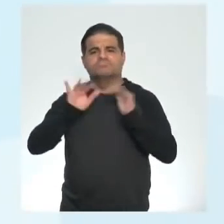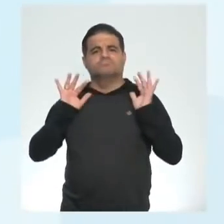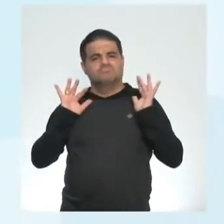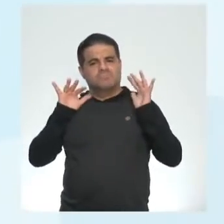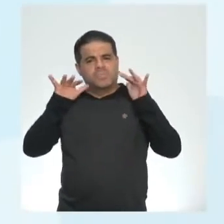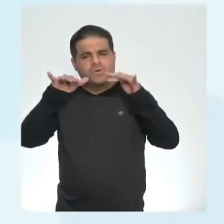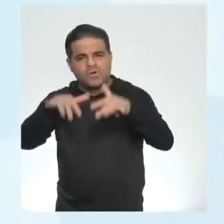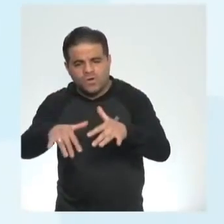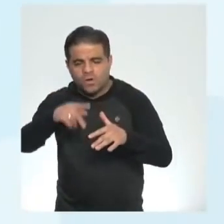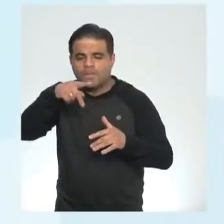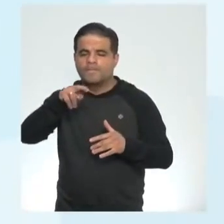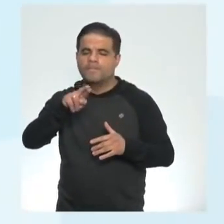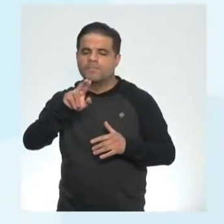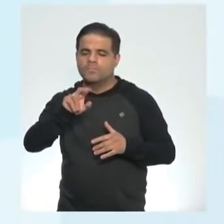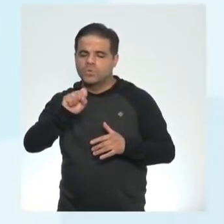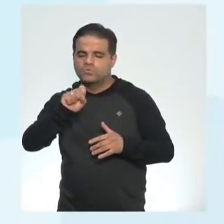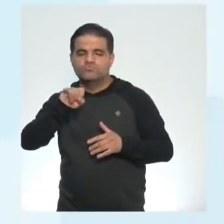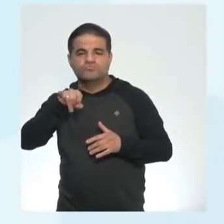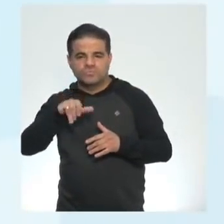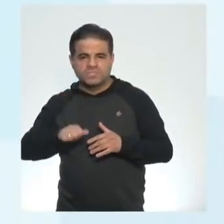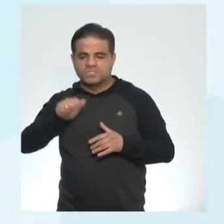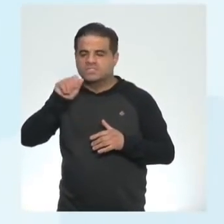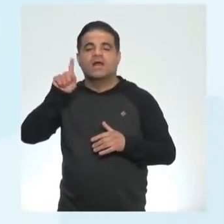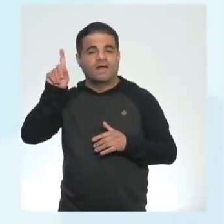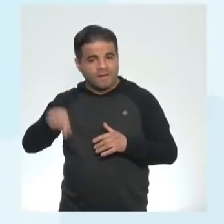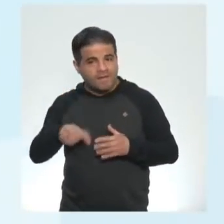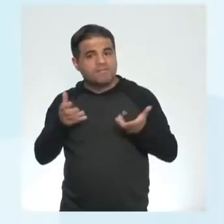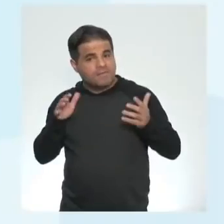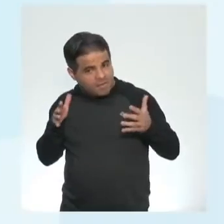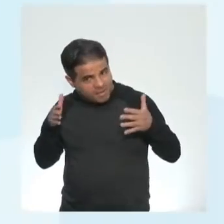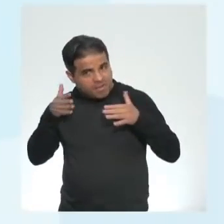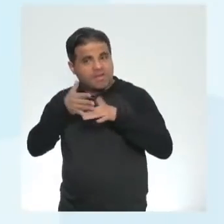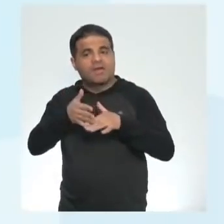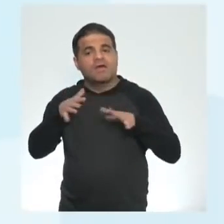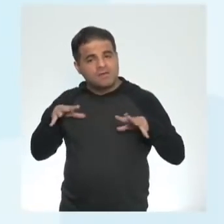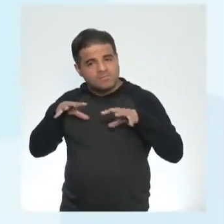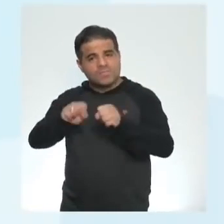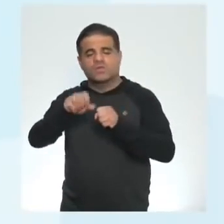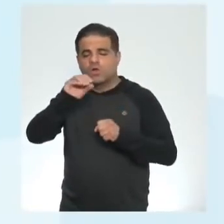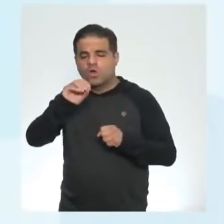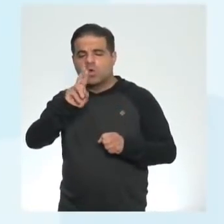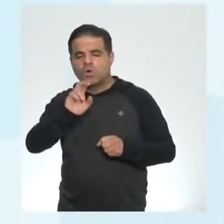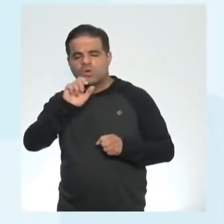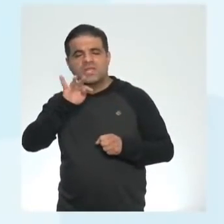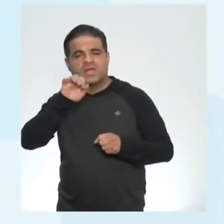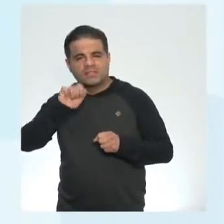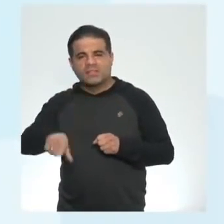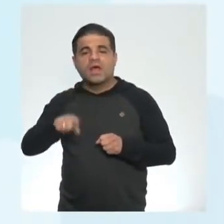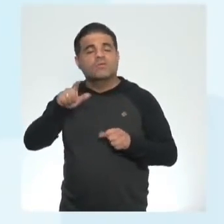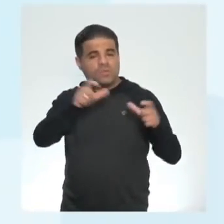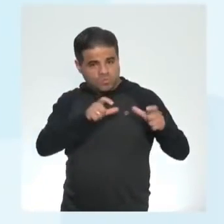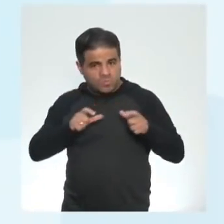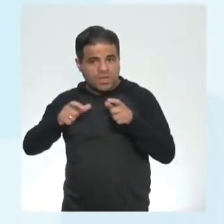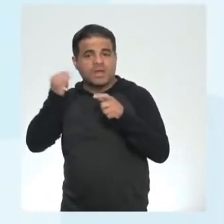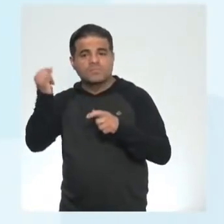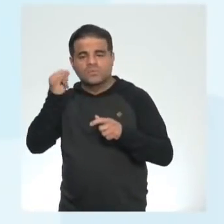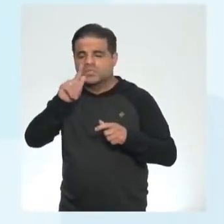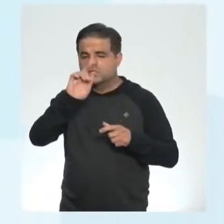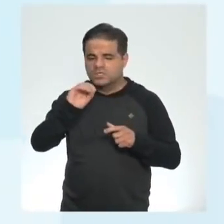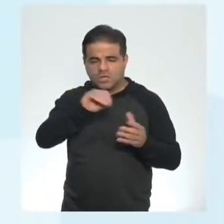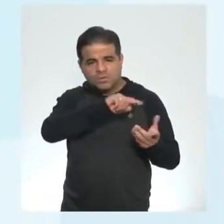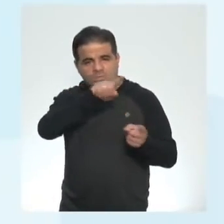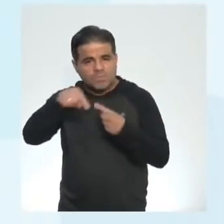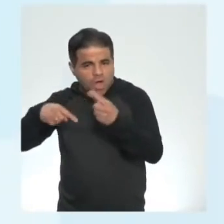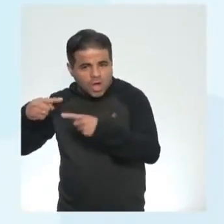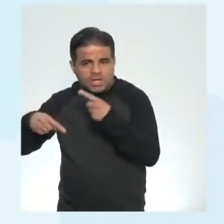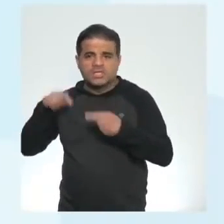a Prússia Oriental. E aí nós vamos ter, por exemplo, alguns lugares importantes da geopolítica, lugares